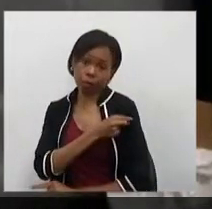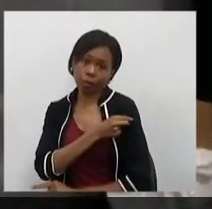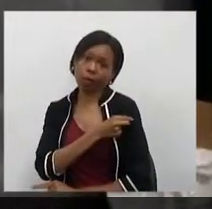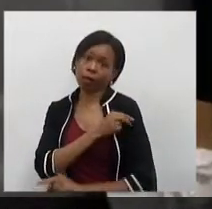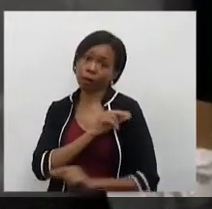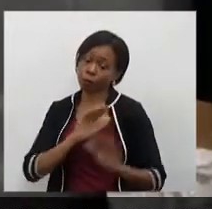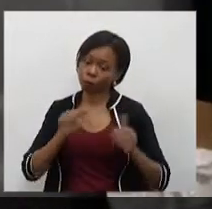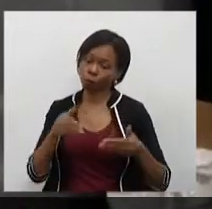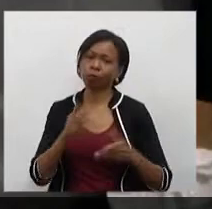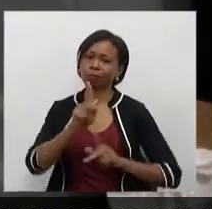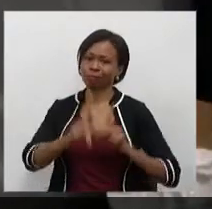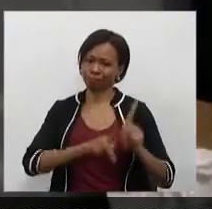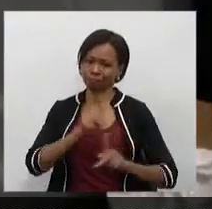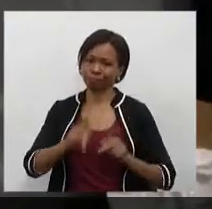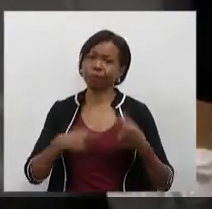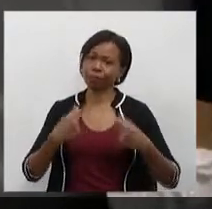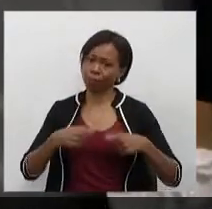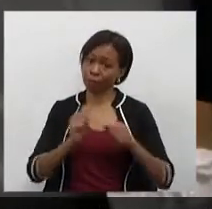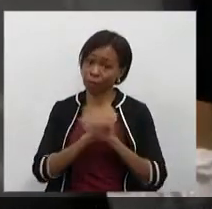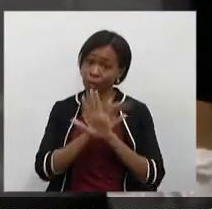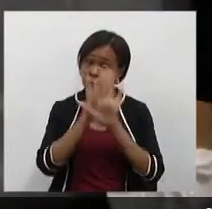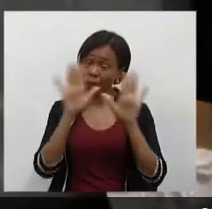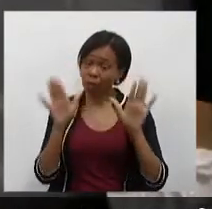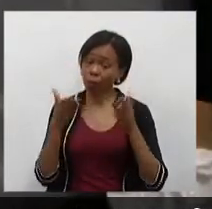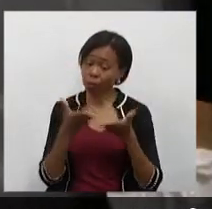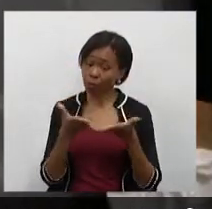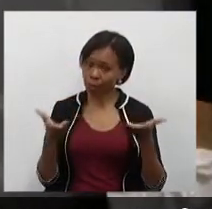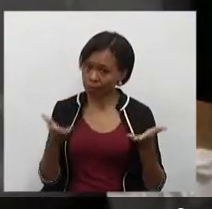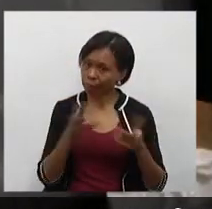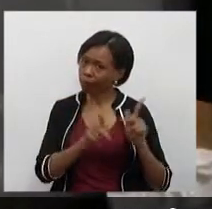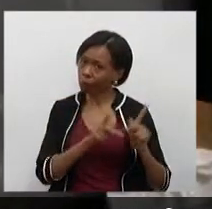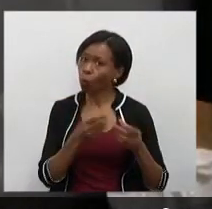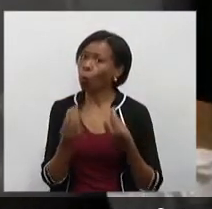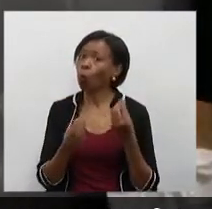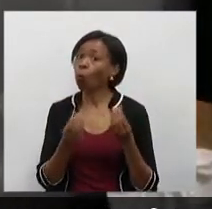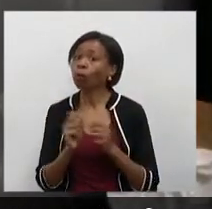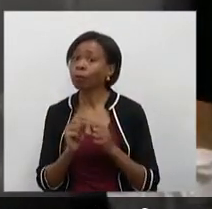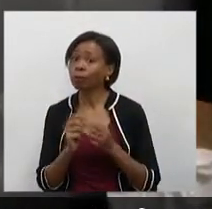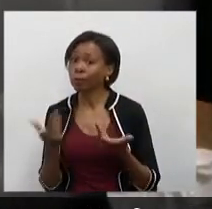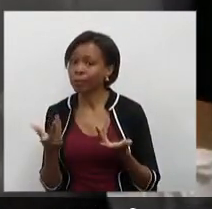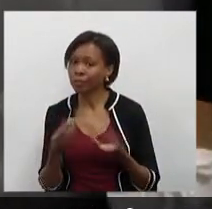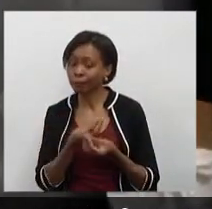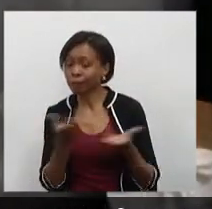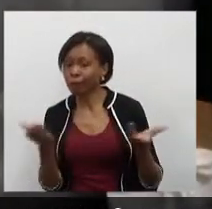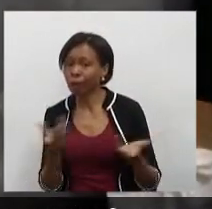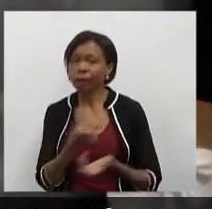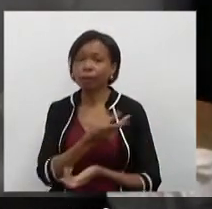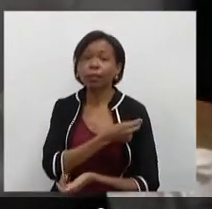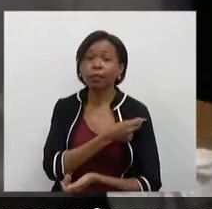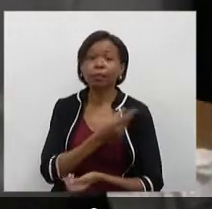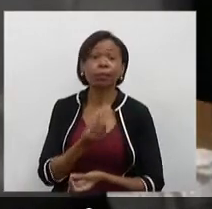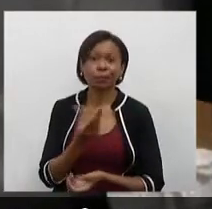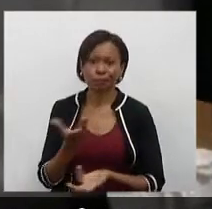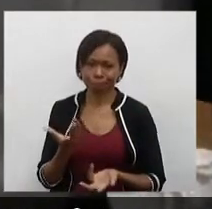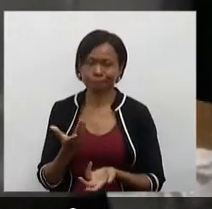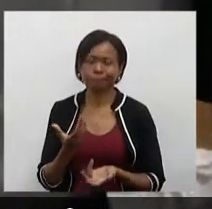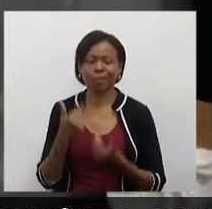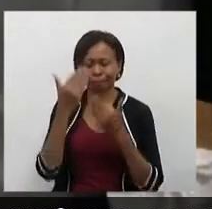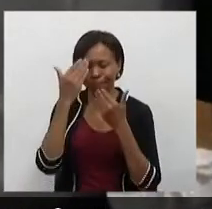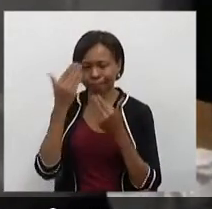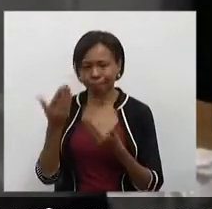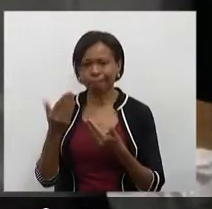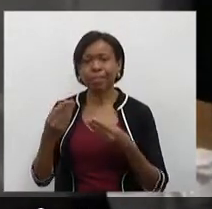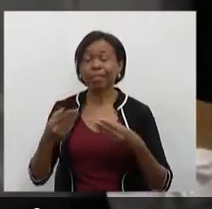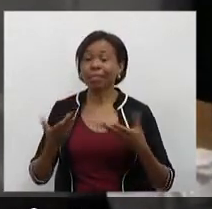população e tem que ficar claro para essa população aí como vai ser operacionalizada a vacina. Então, agradeço muito e coloco a Secretaria de